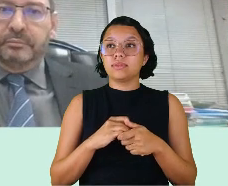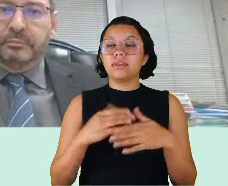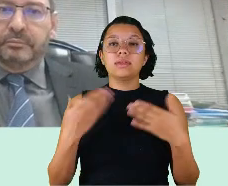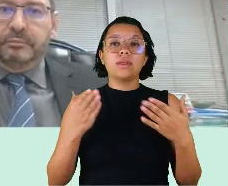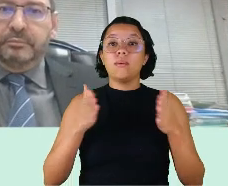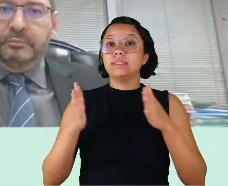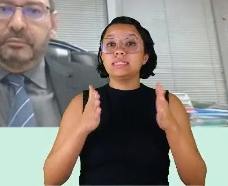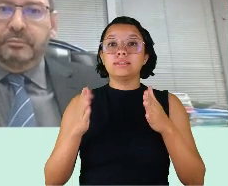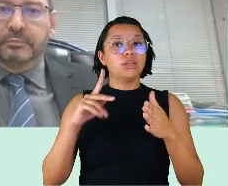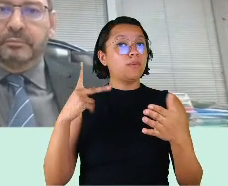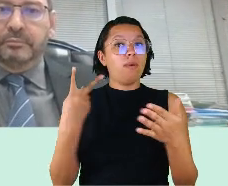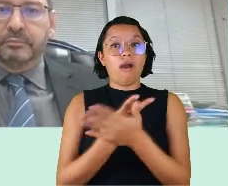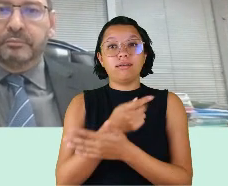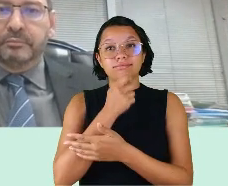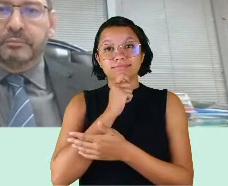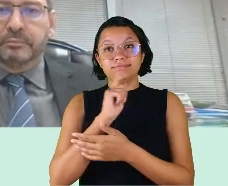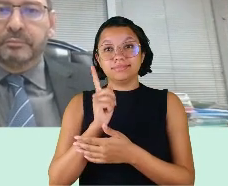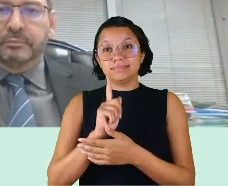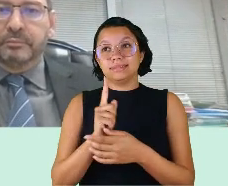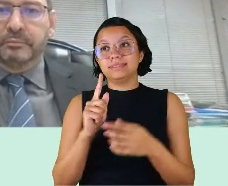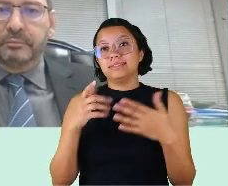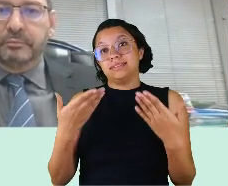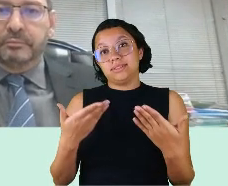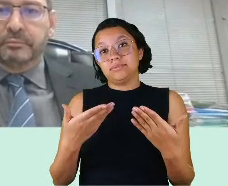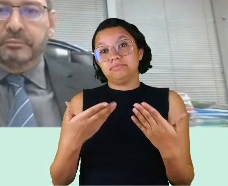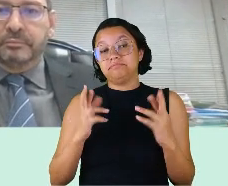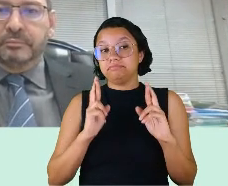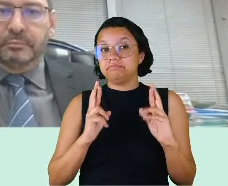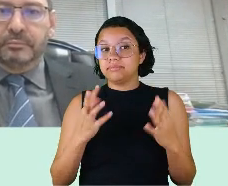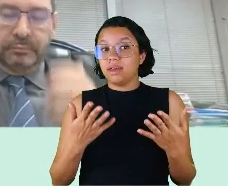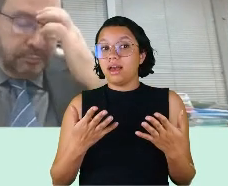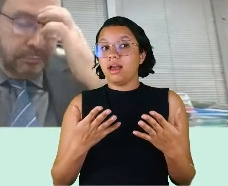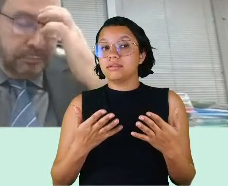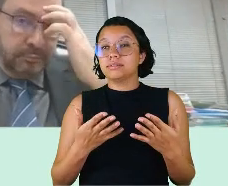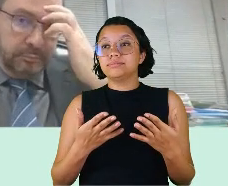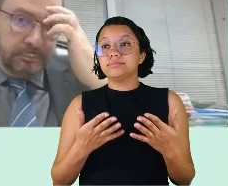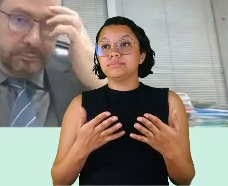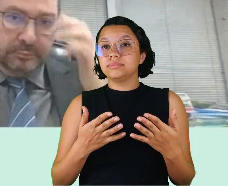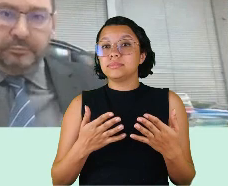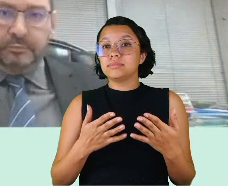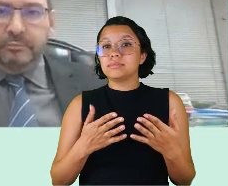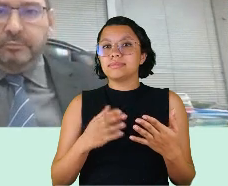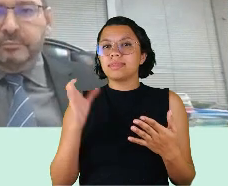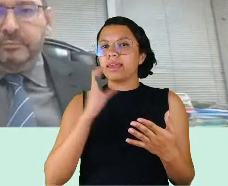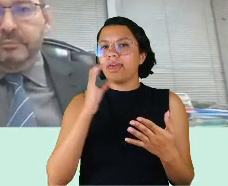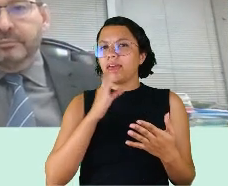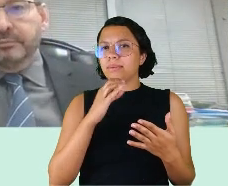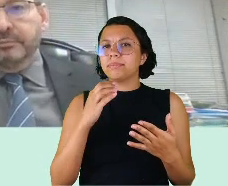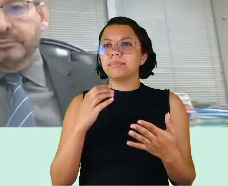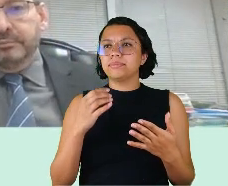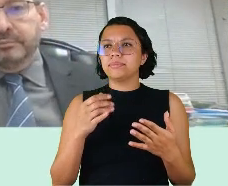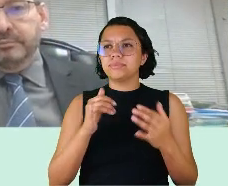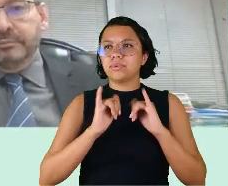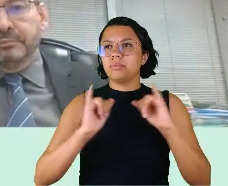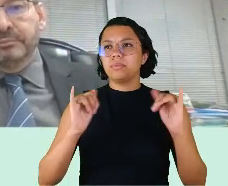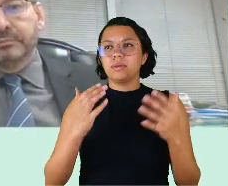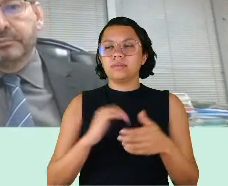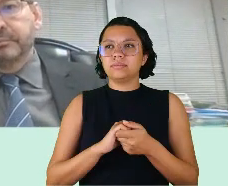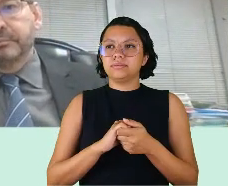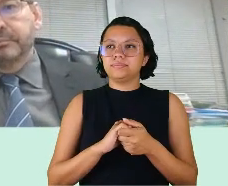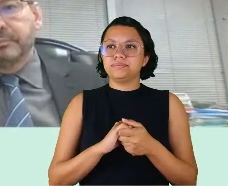A situação não aconteceu ainda, né? Então, vamos ver, mas ela deve, em breve, já deve se comunicar.